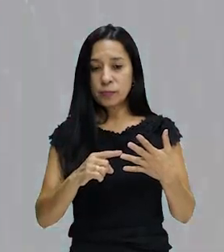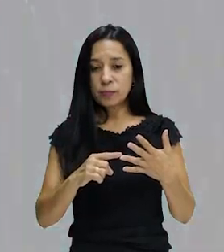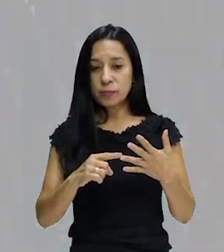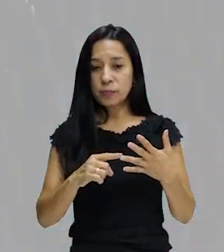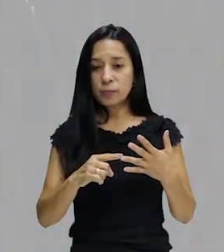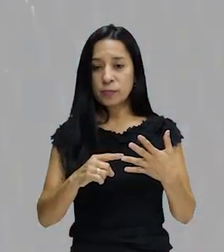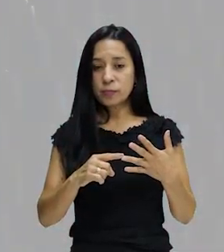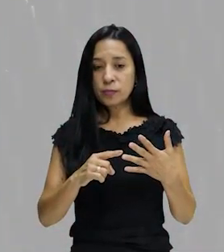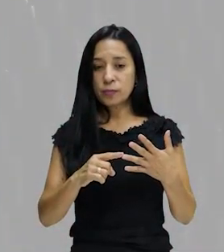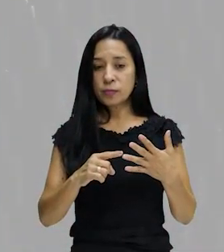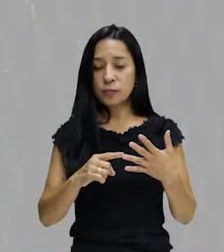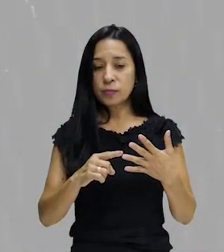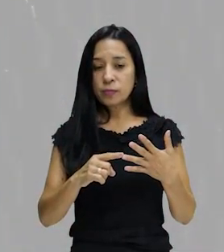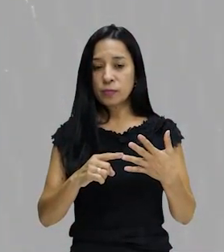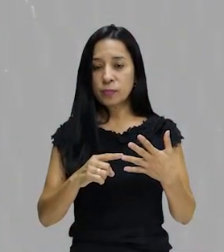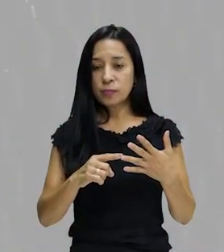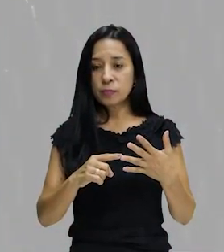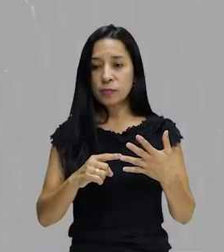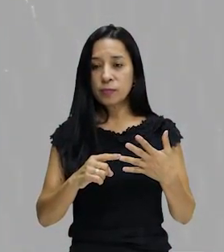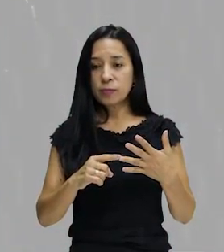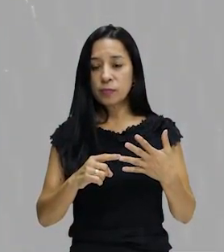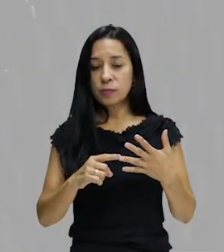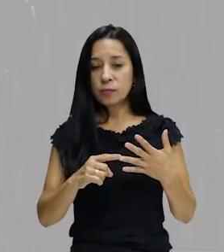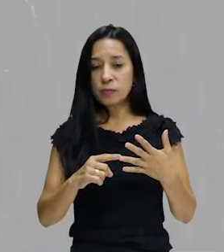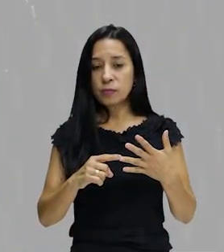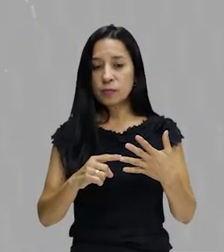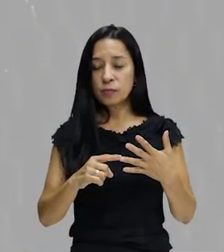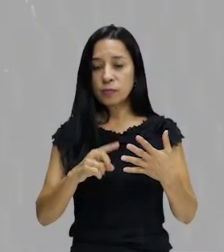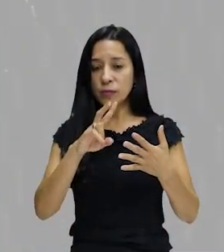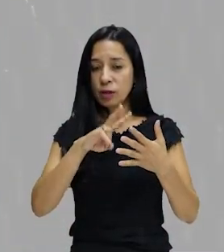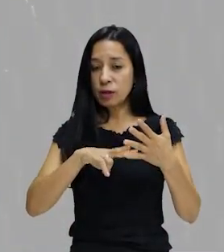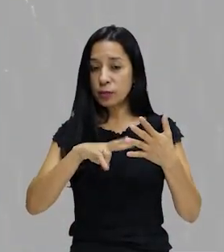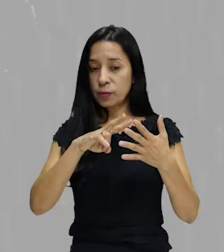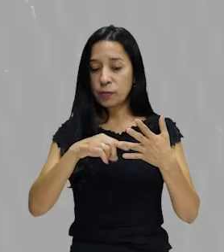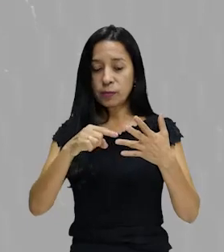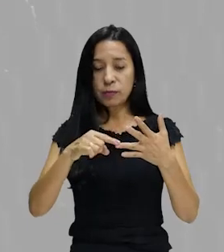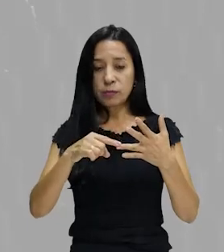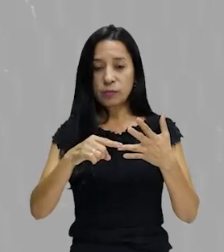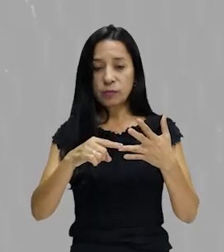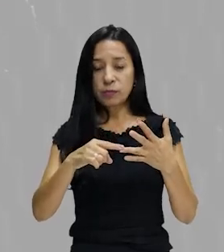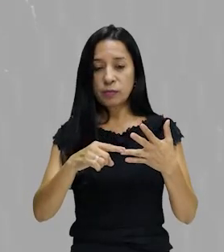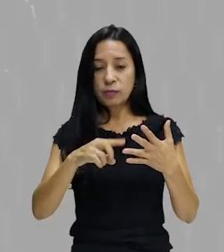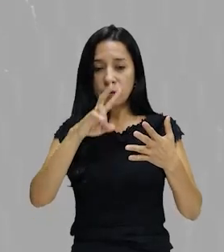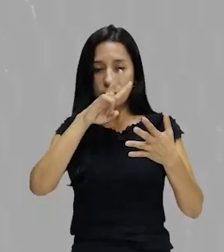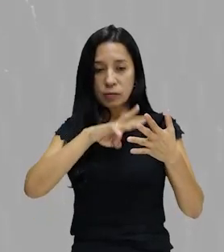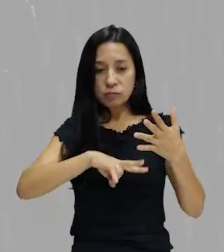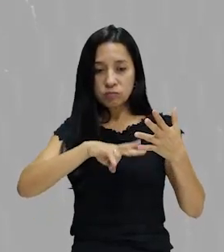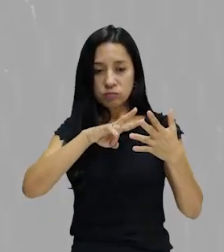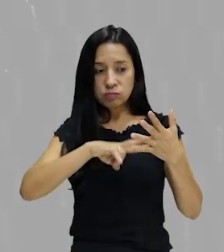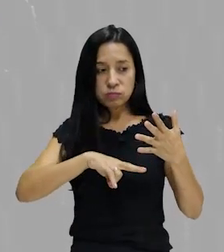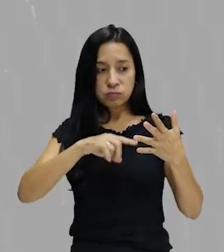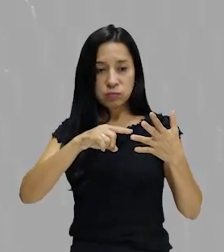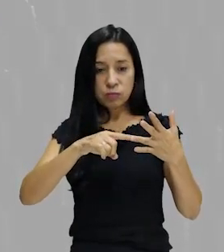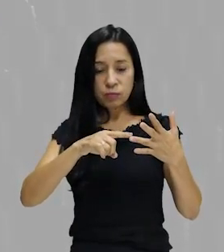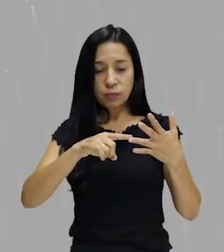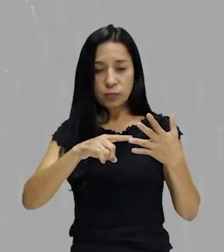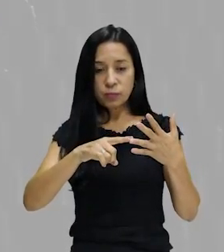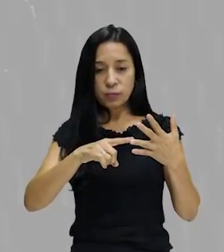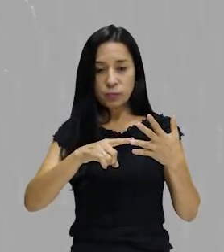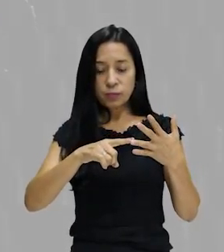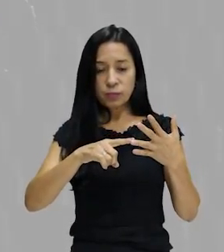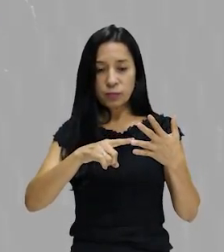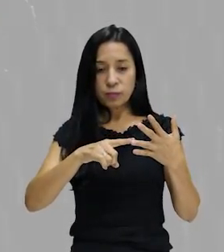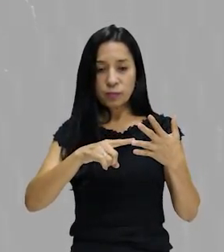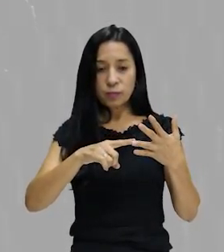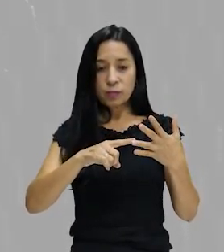do martelo em trabalho para empurrar a estaca. Letra D, colisões do tipo elástico entre